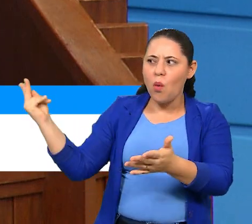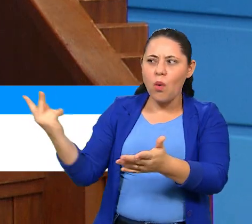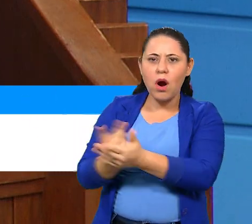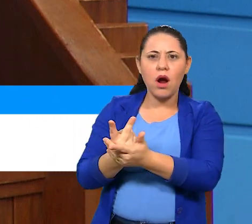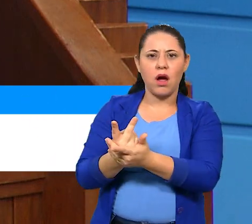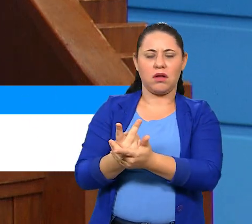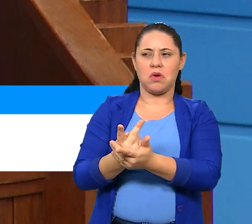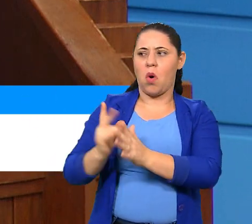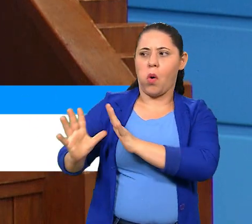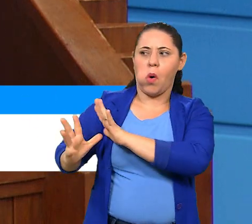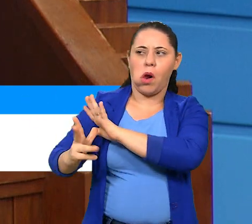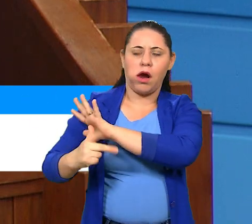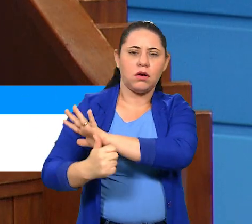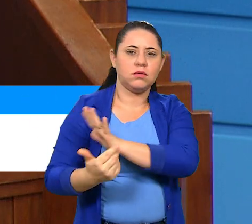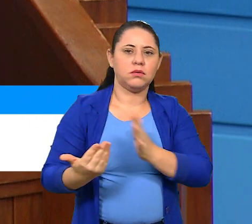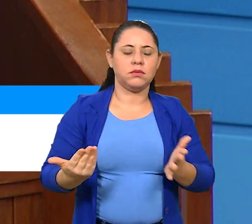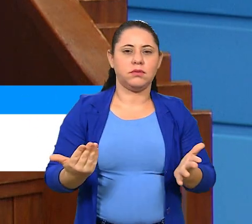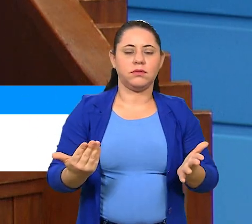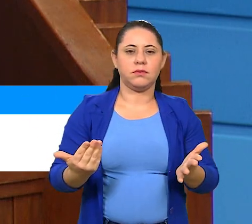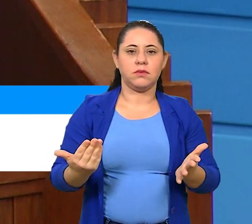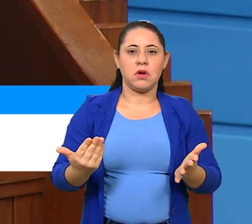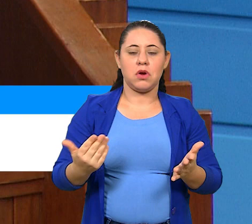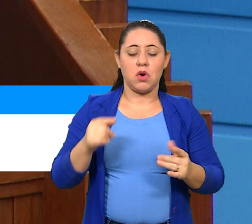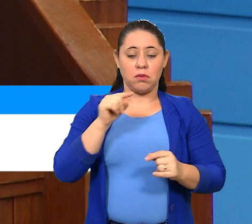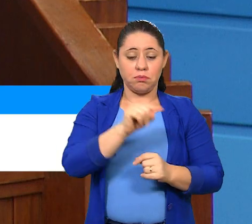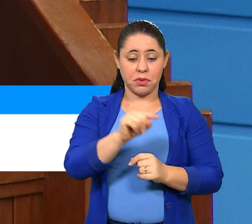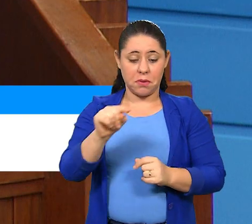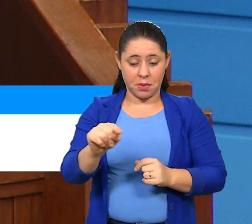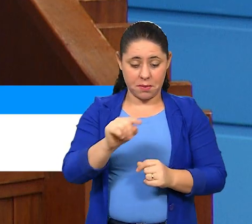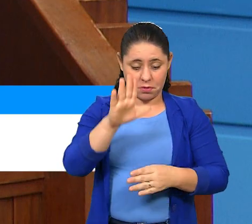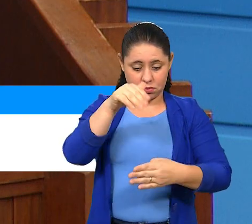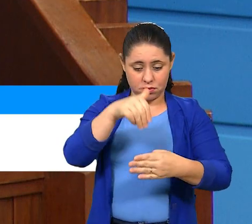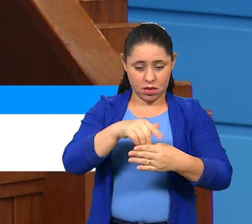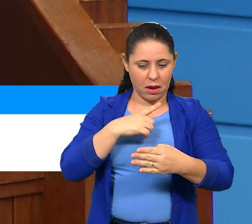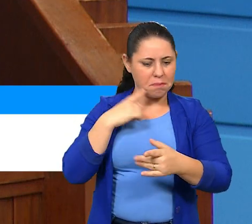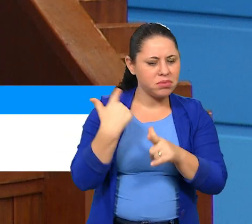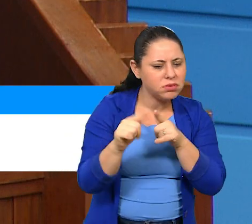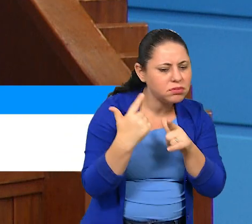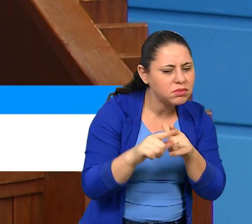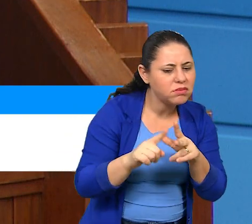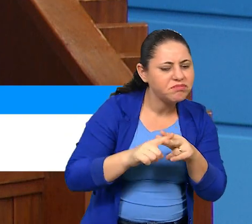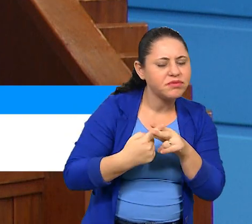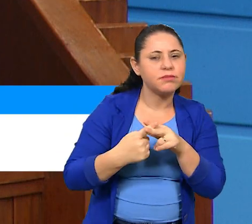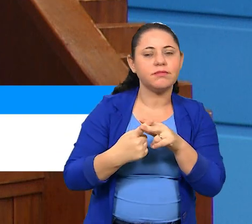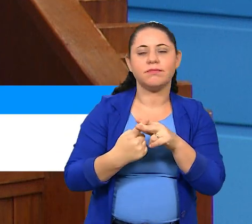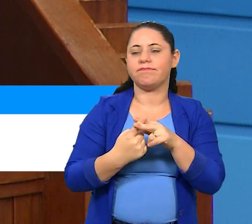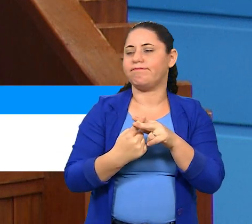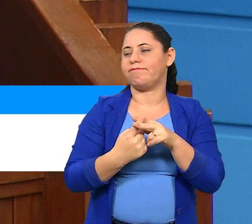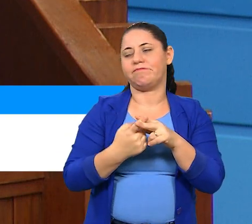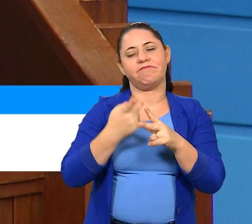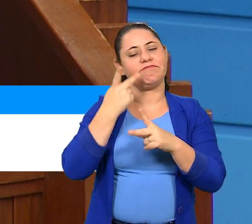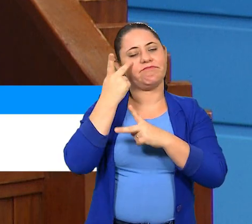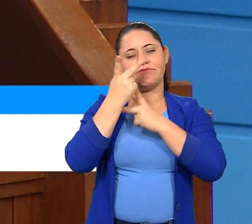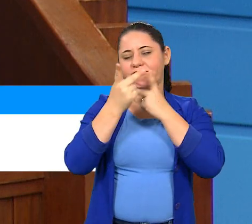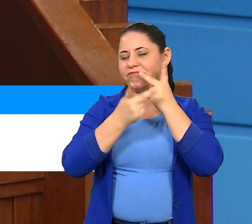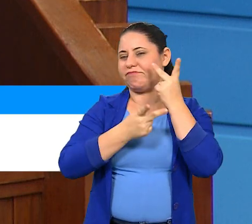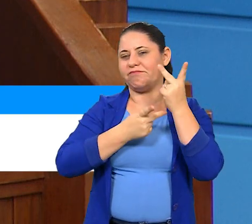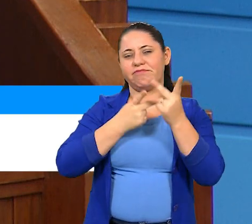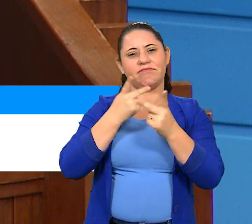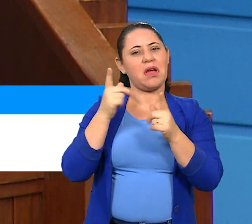é um absurdo foi roubado a urna tem problema olha essa